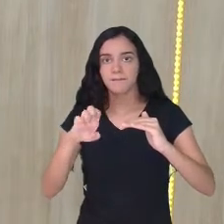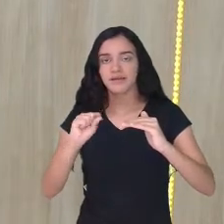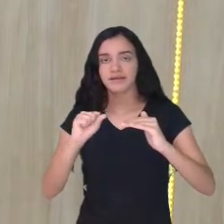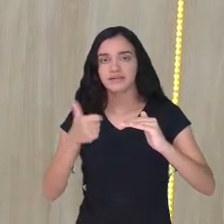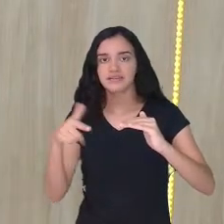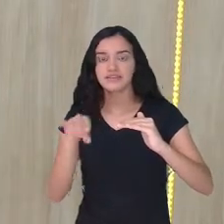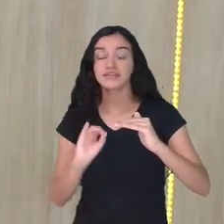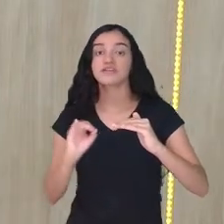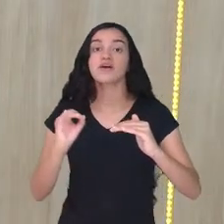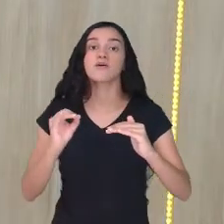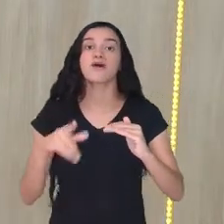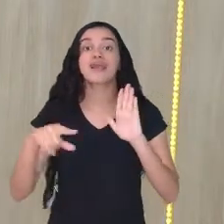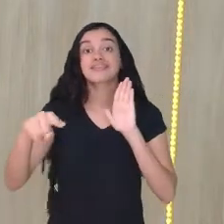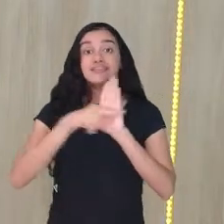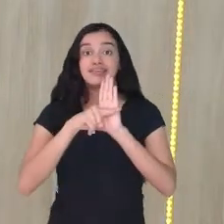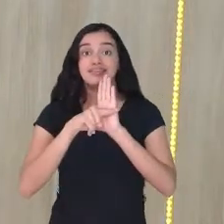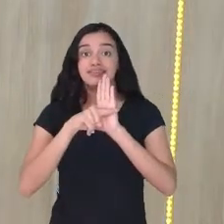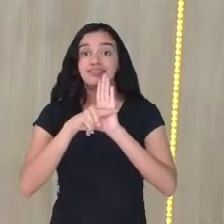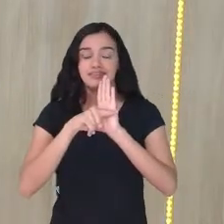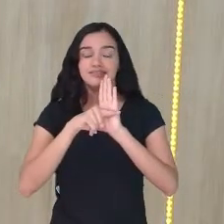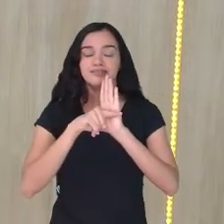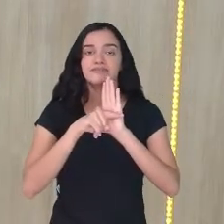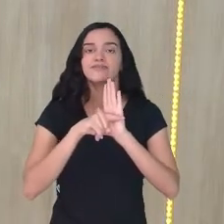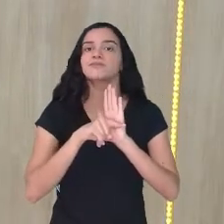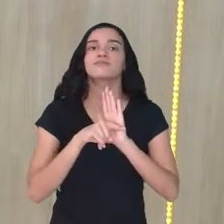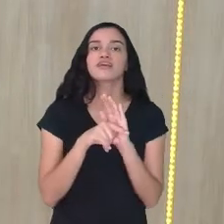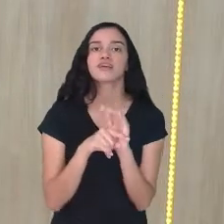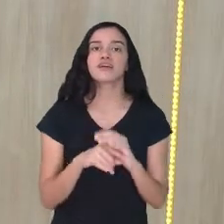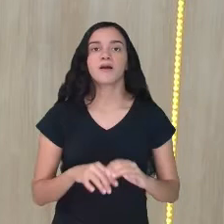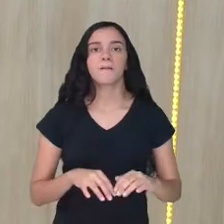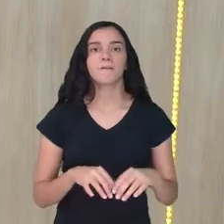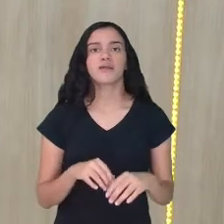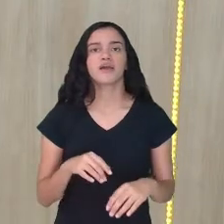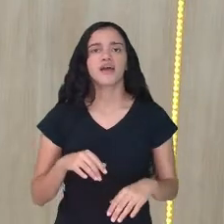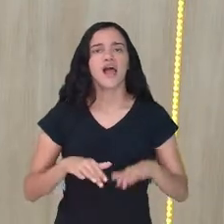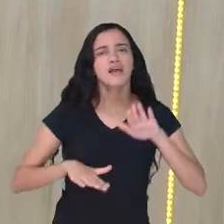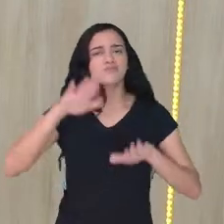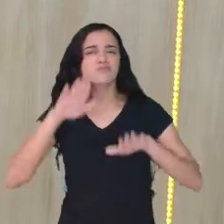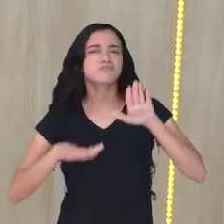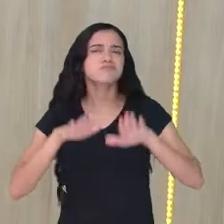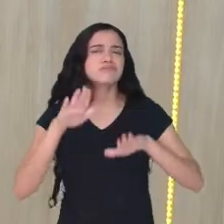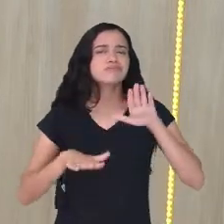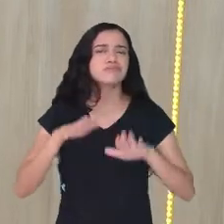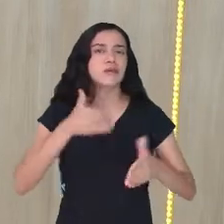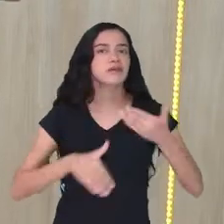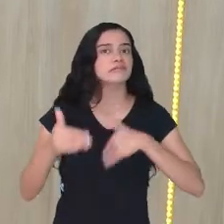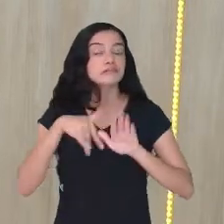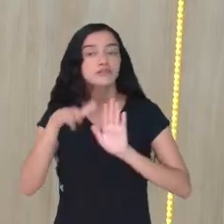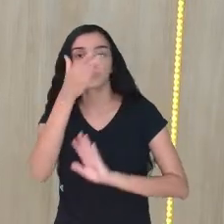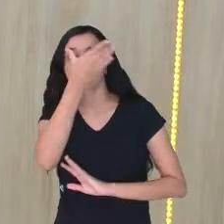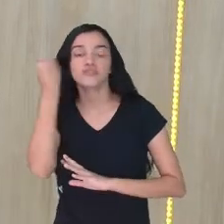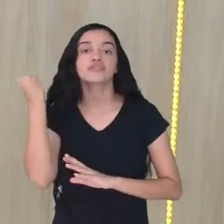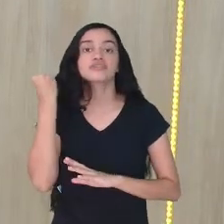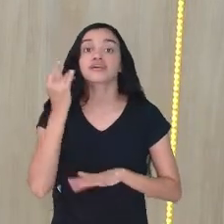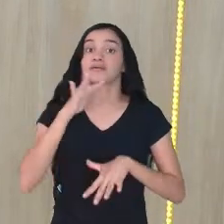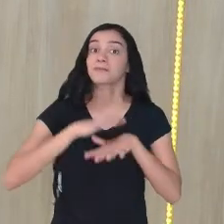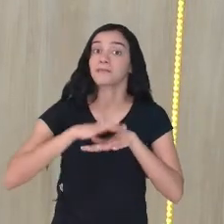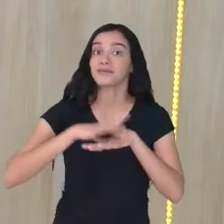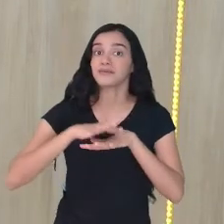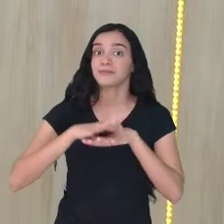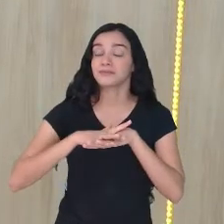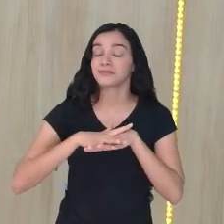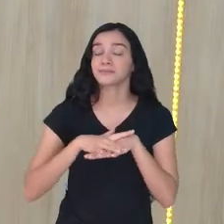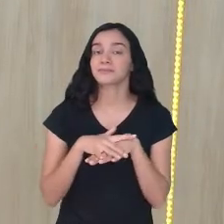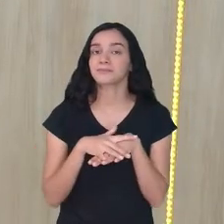alturas negativas em relação ao nível do mar. Veja que é tudo em relação, tá? Não esqueça, matemática